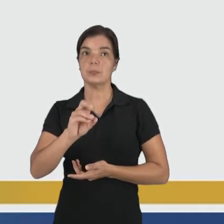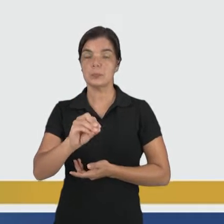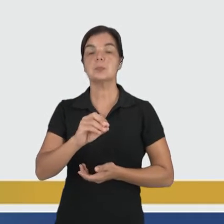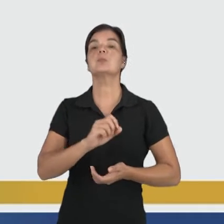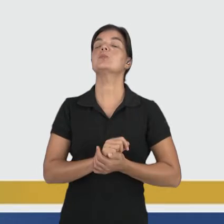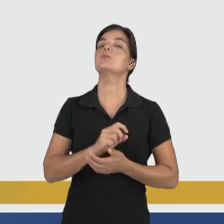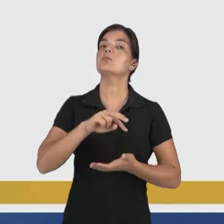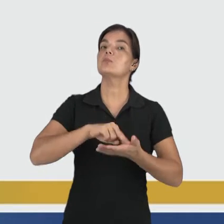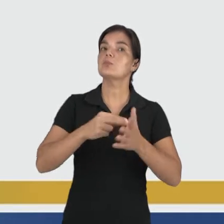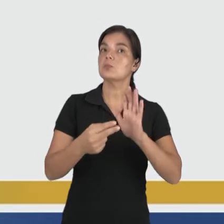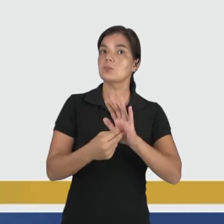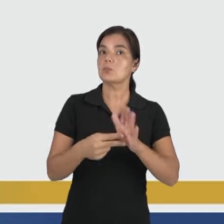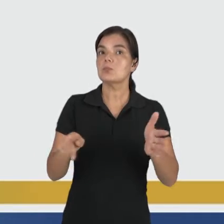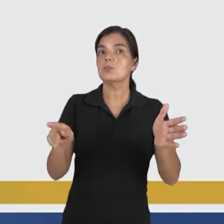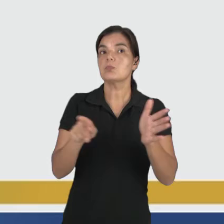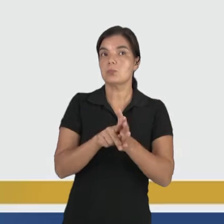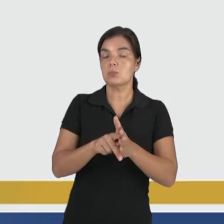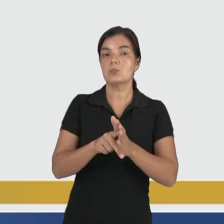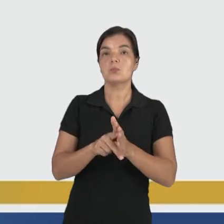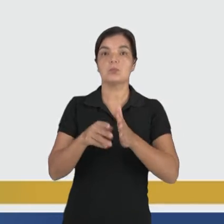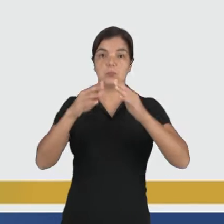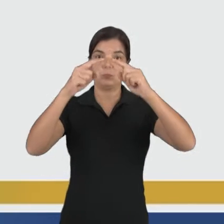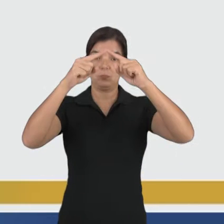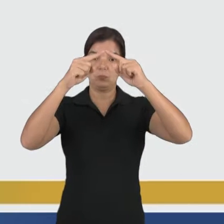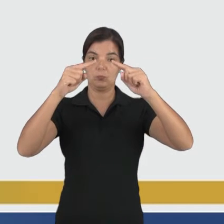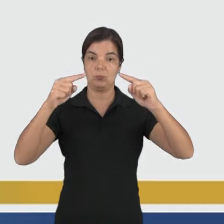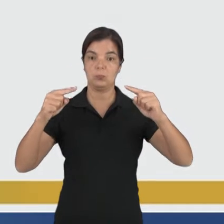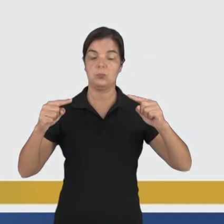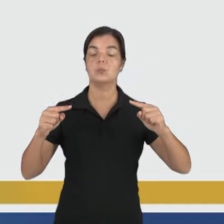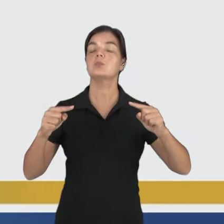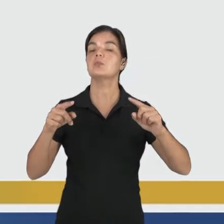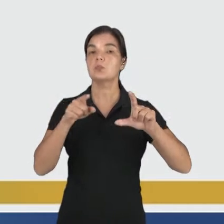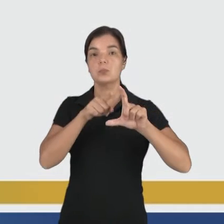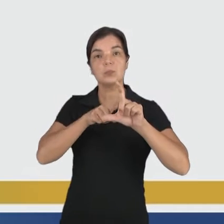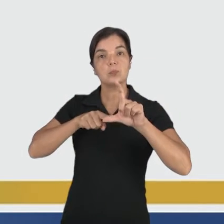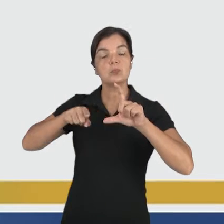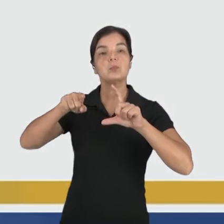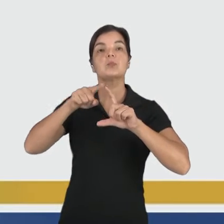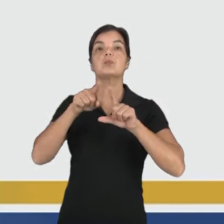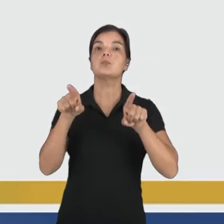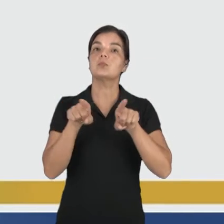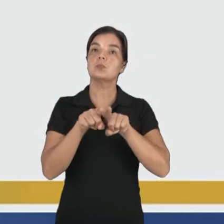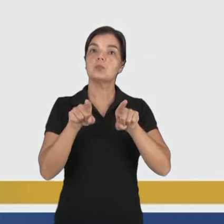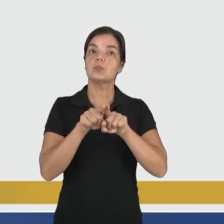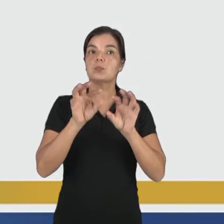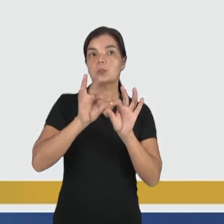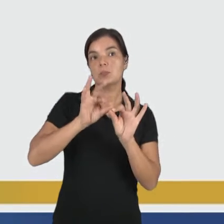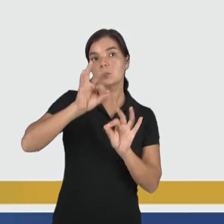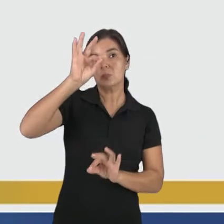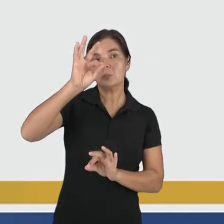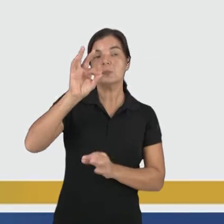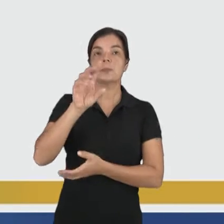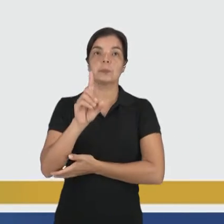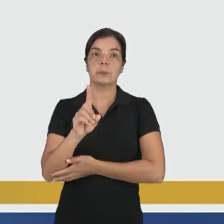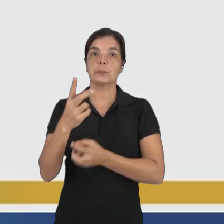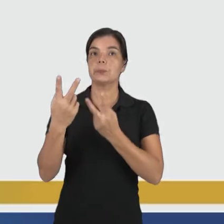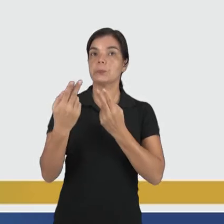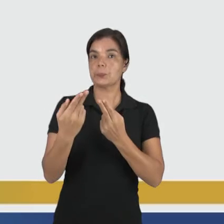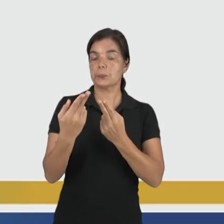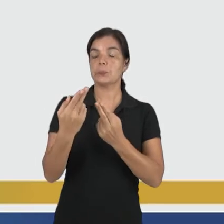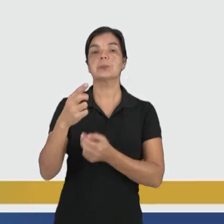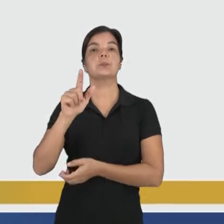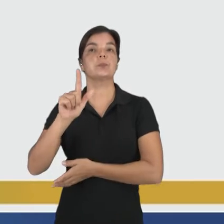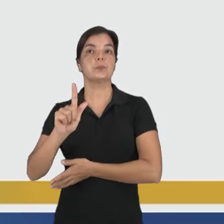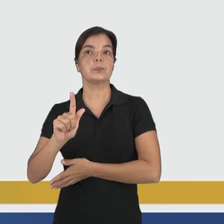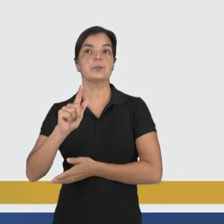cone equilátero ele faz parte do cone reto, que é conhecido também, né, pela distância do seu diâmetro, que é igual na sua